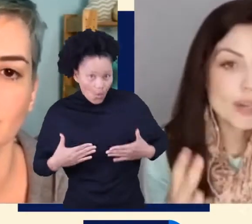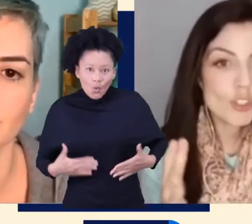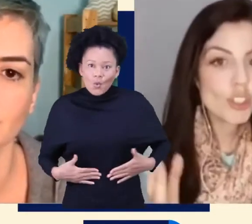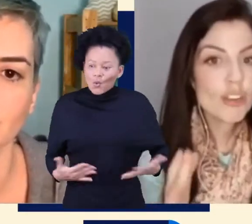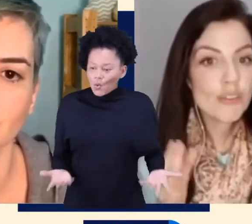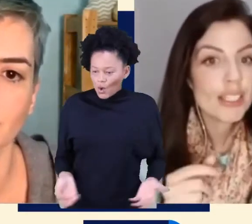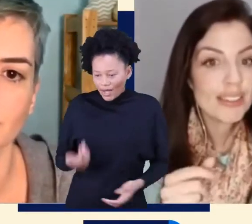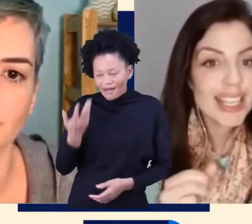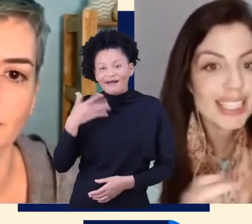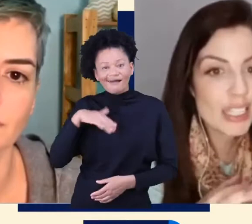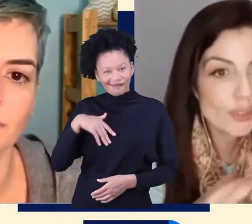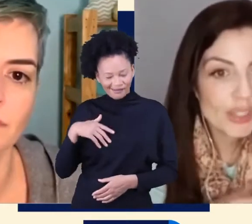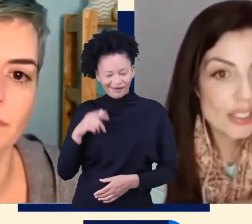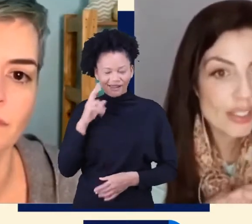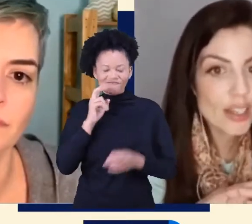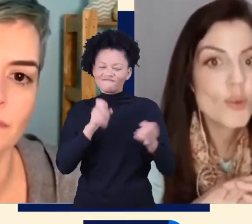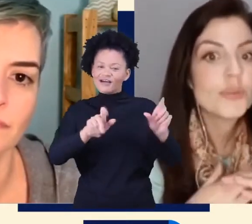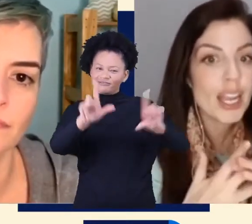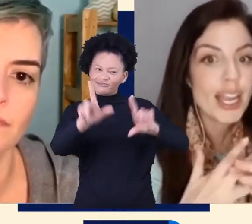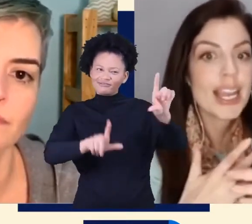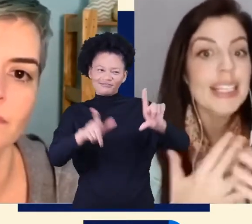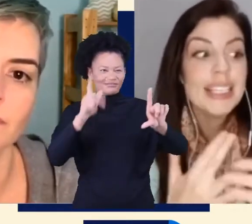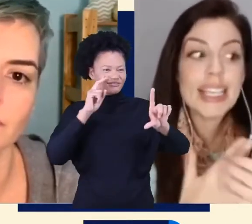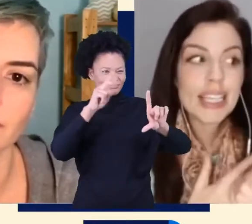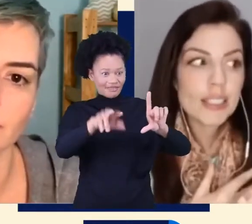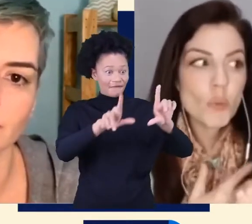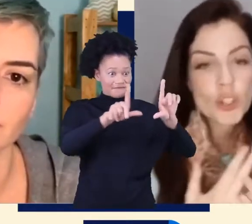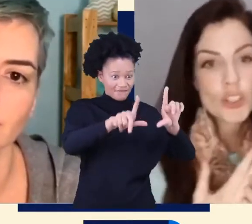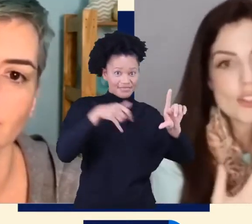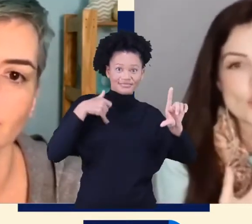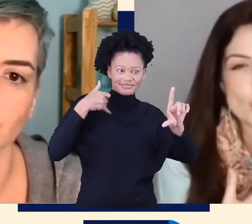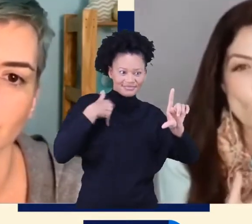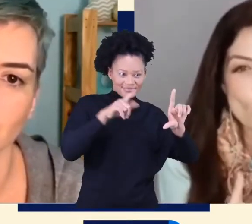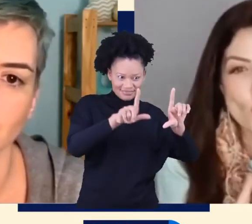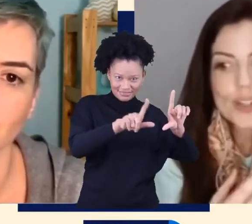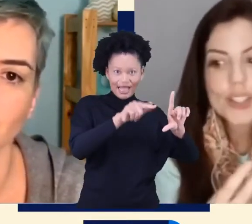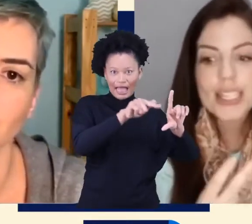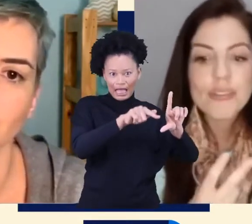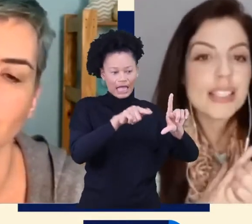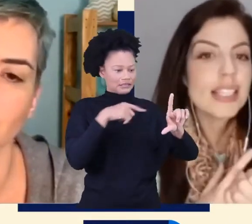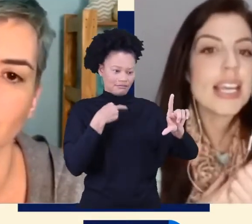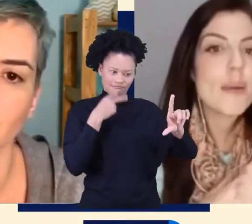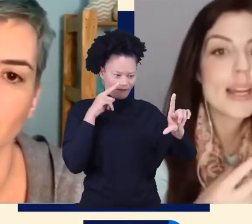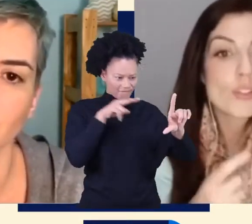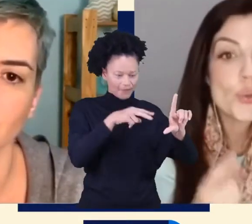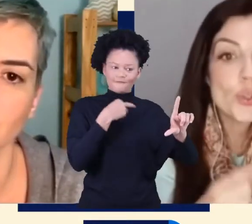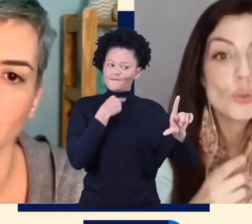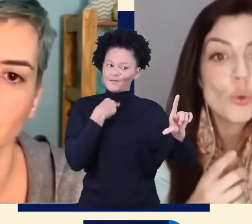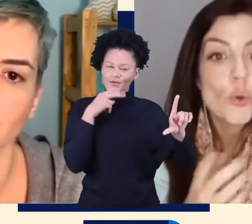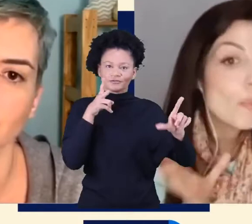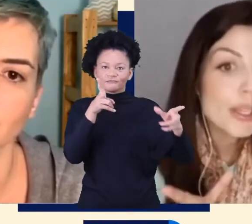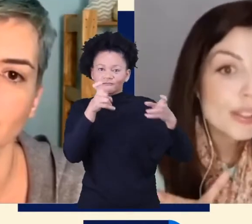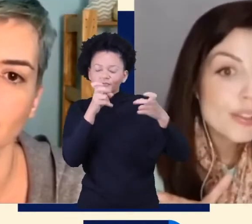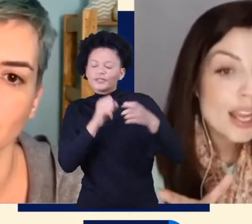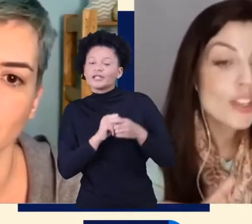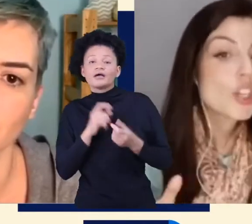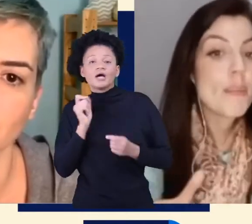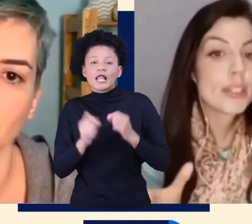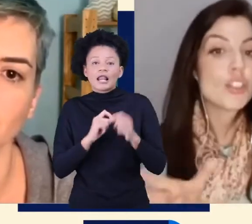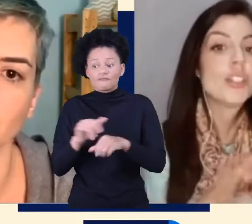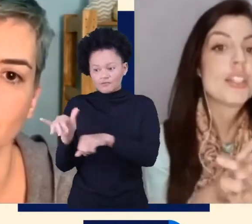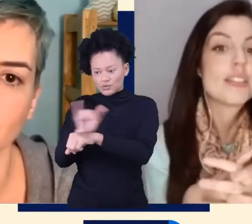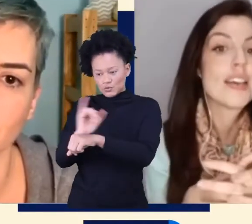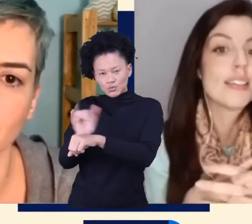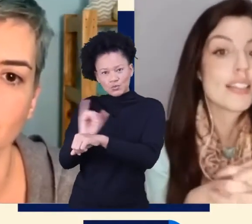nesses programas de TV que tem a classificação, né, e que ela não pode assistir tal coisa, ela vai se ligar mais com youtubers,